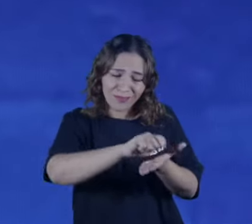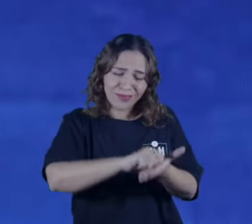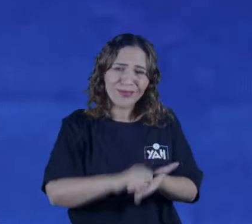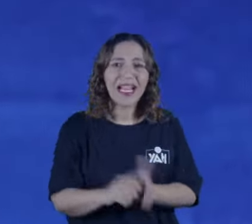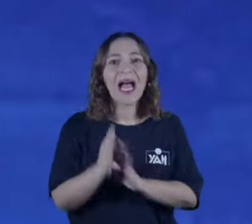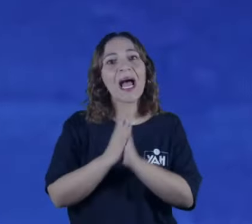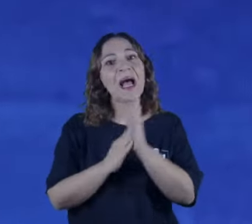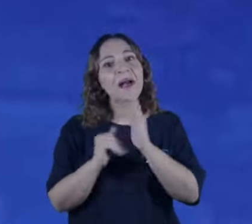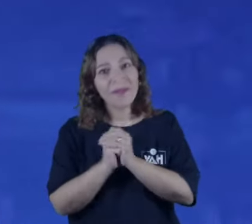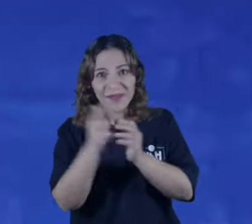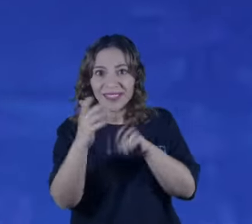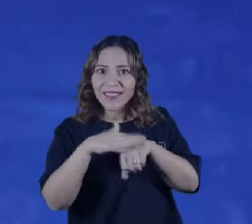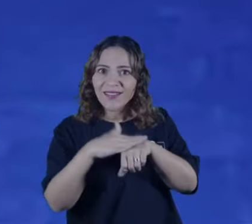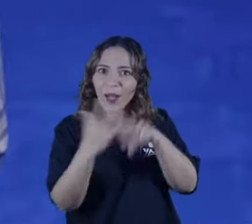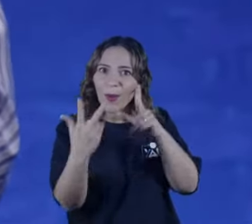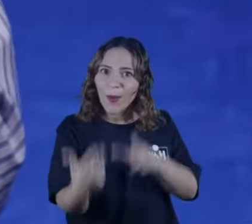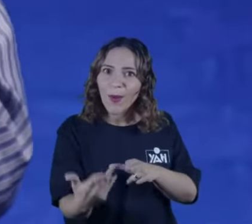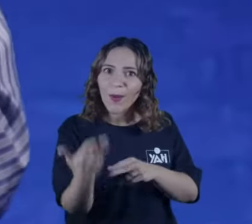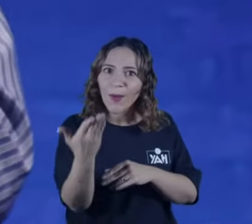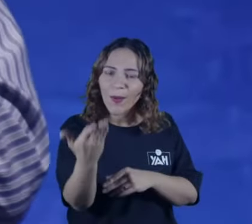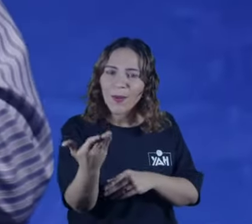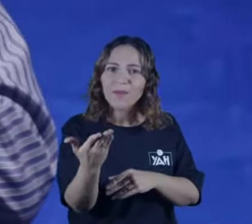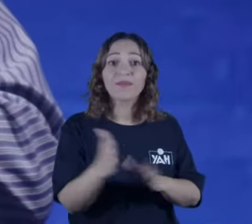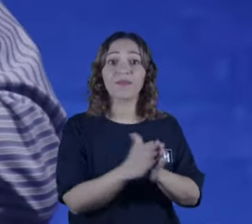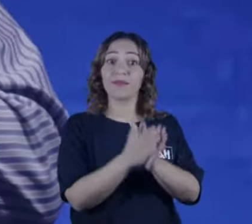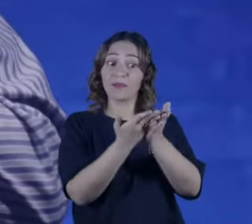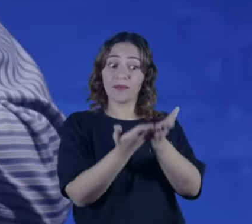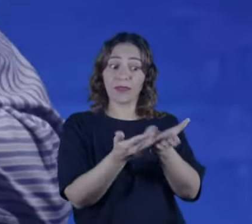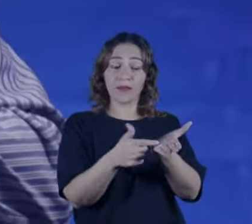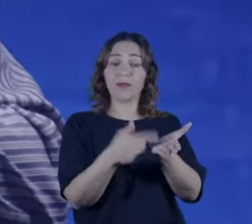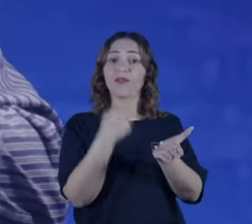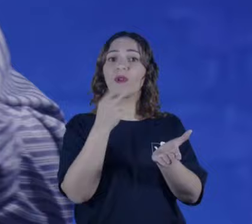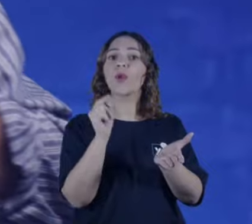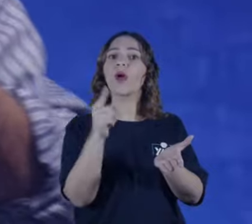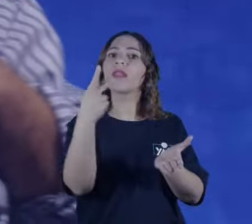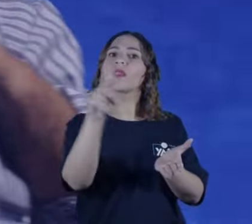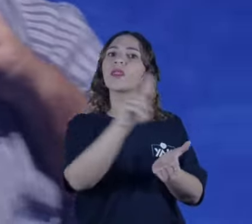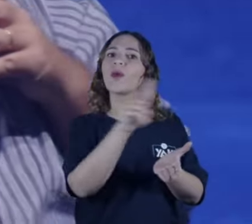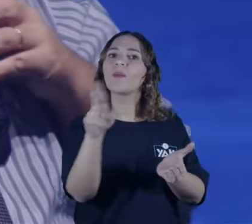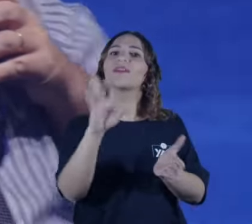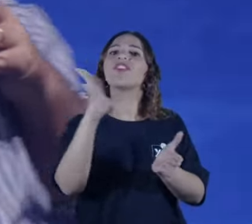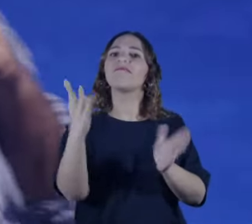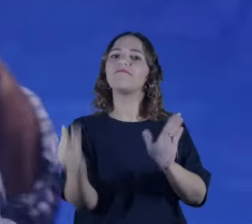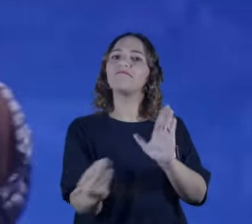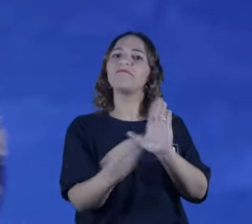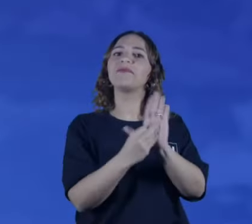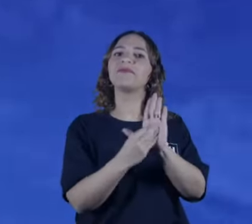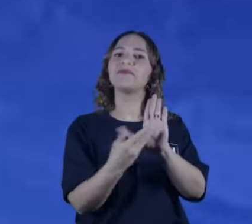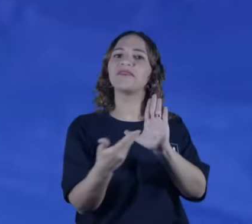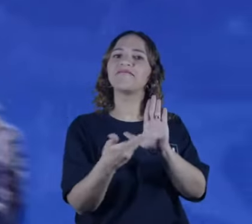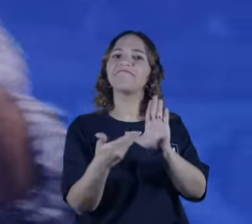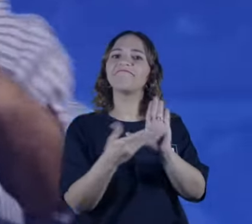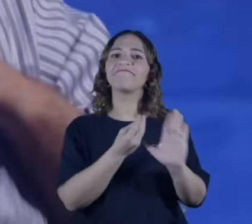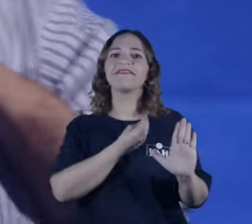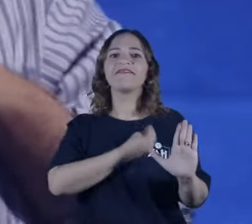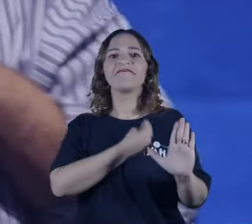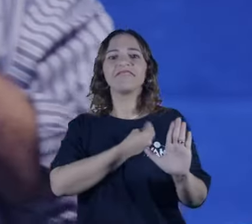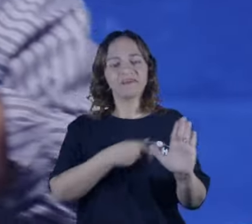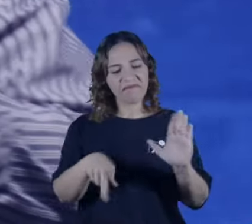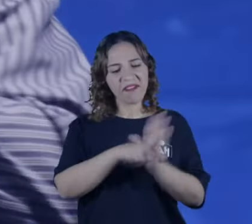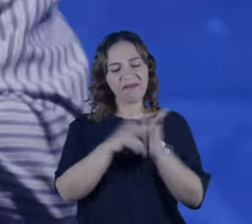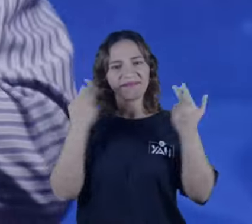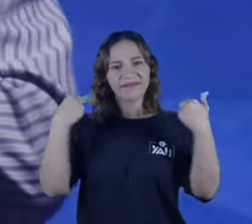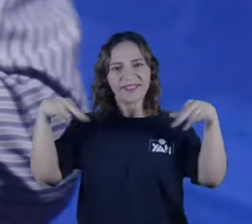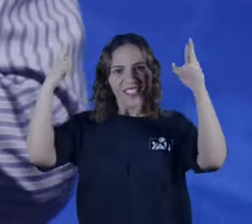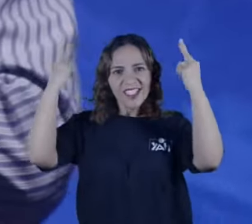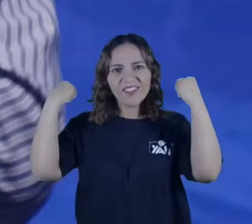Se você fez essa oração, meu querido, a Bíblia diz que o seu nome está escrito no livro da vida do Cordeiro,